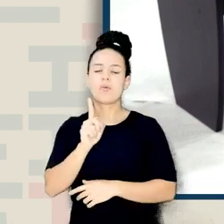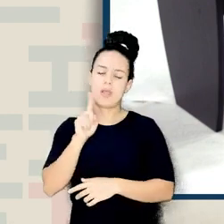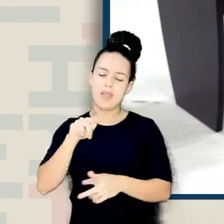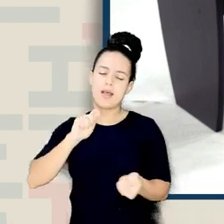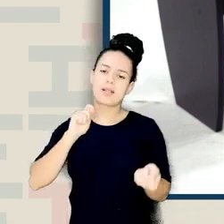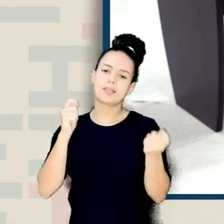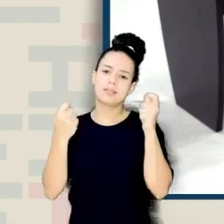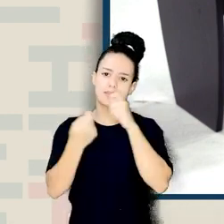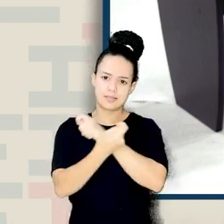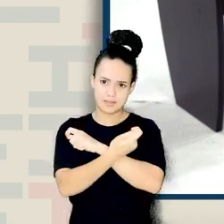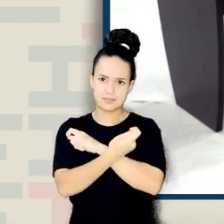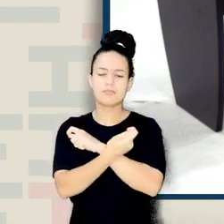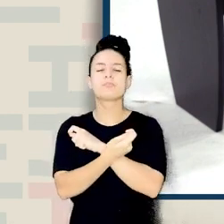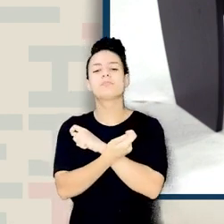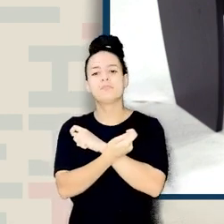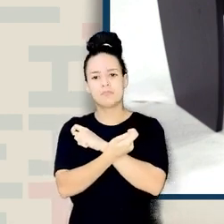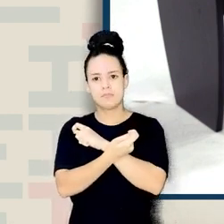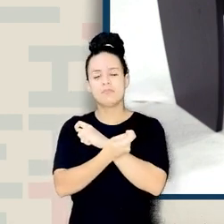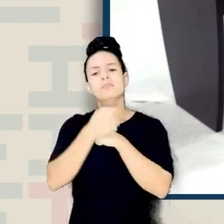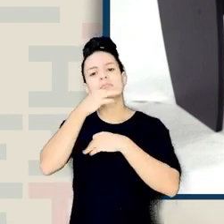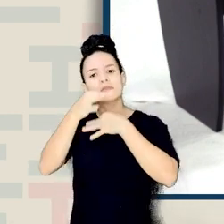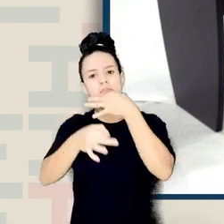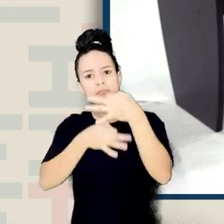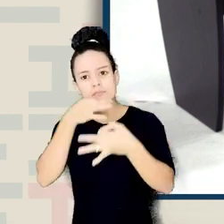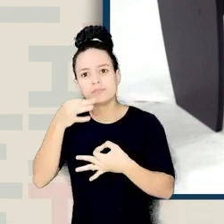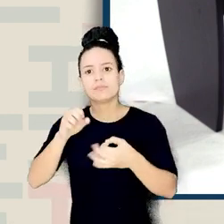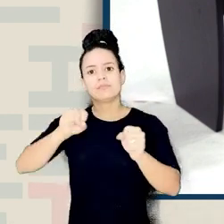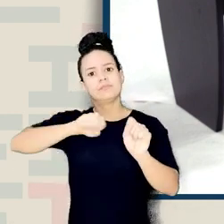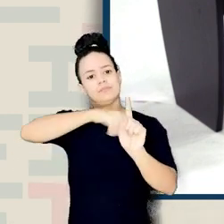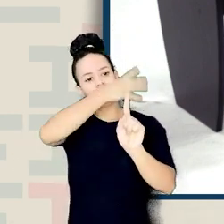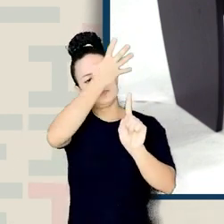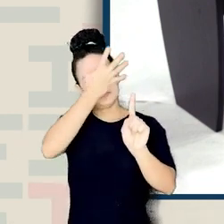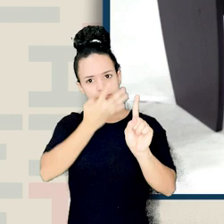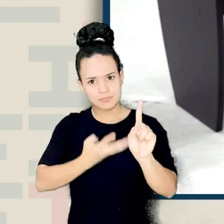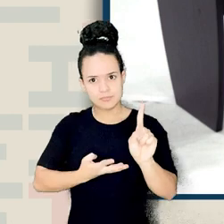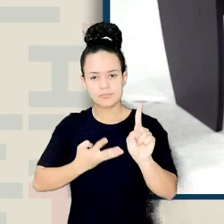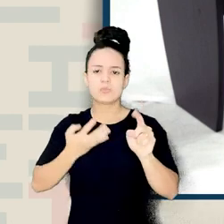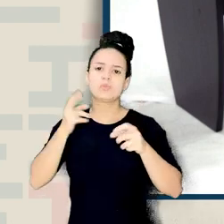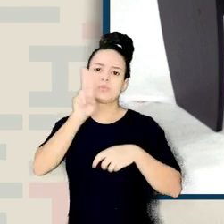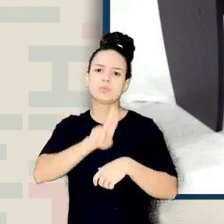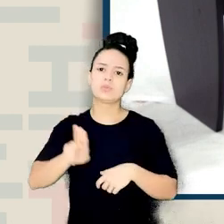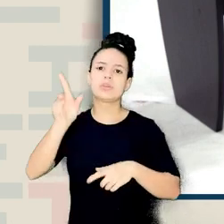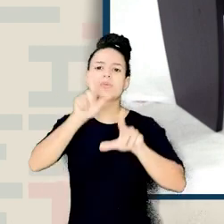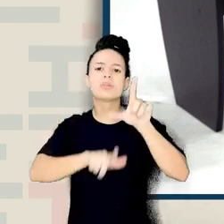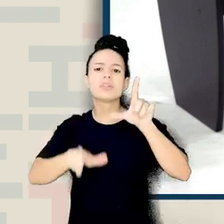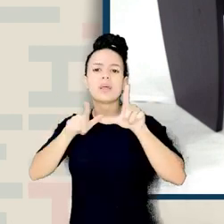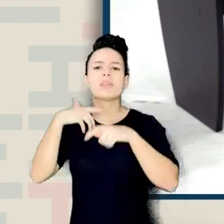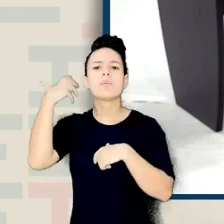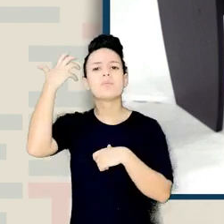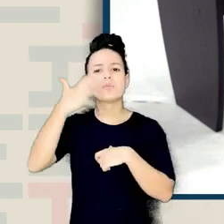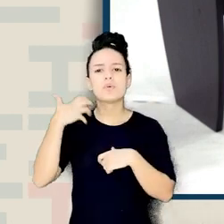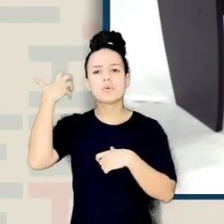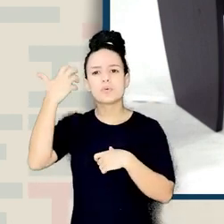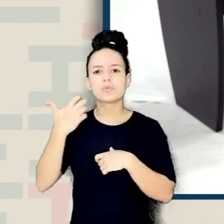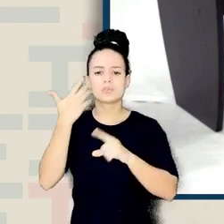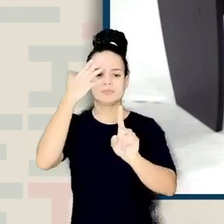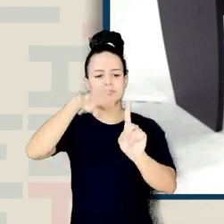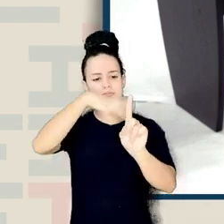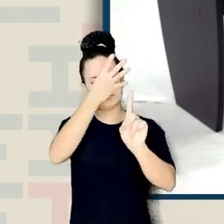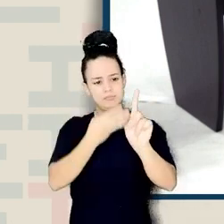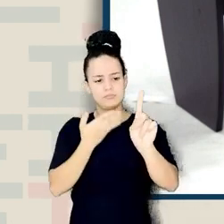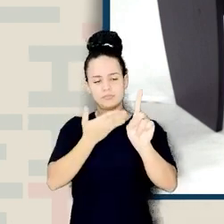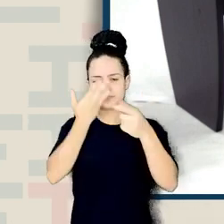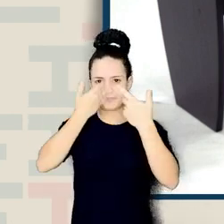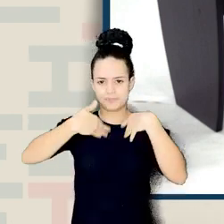adaptações mencionadas e sugeridas, homenageando, através da poesia das letras, a esses orixás.